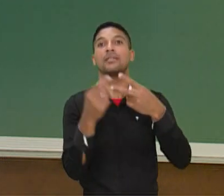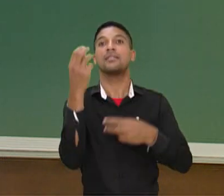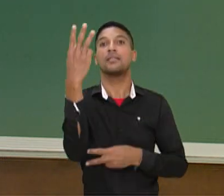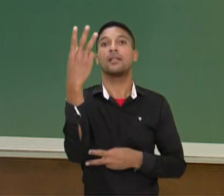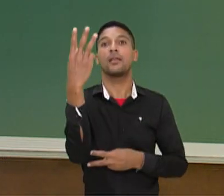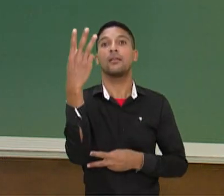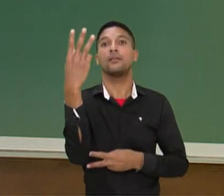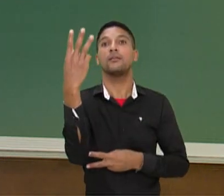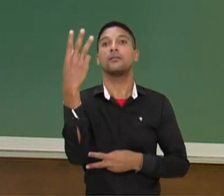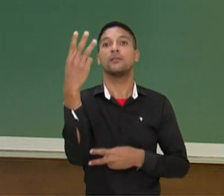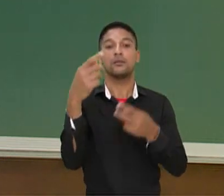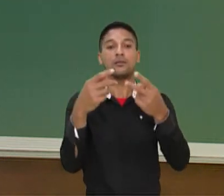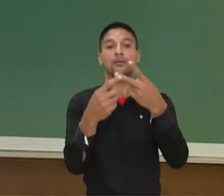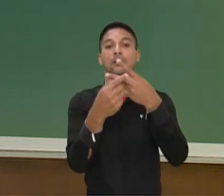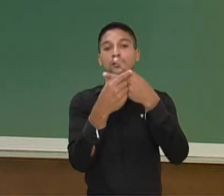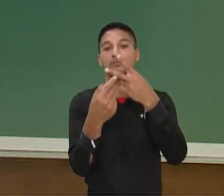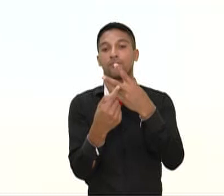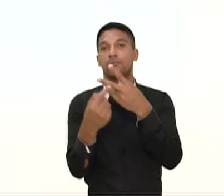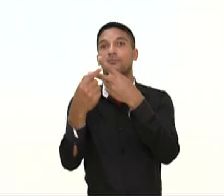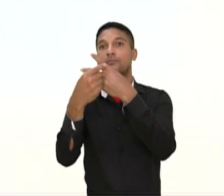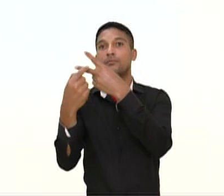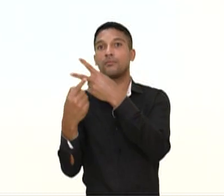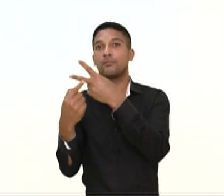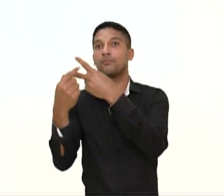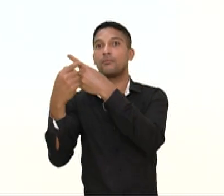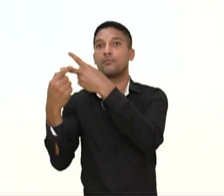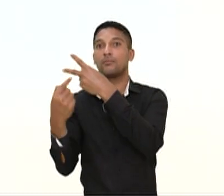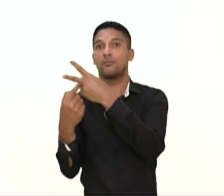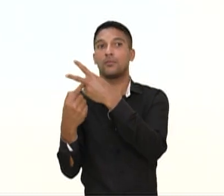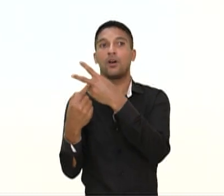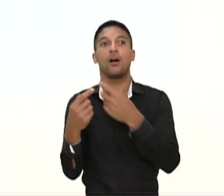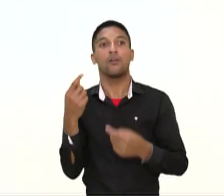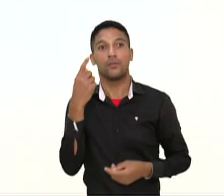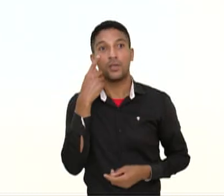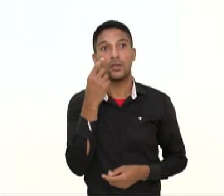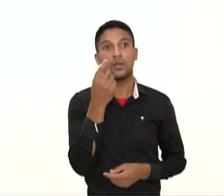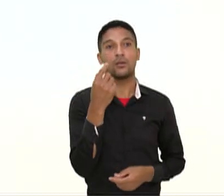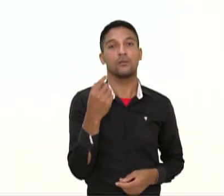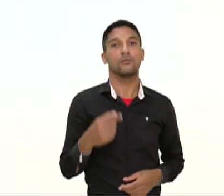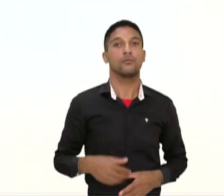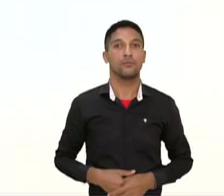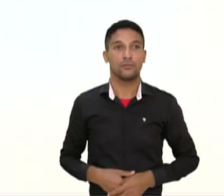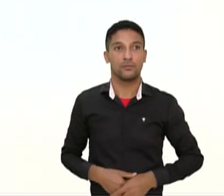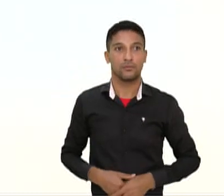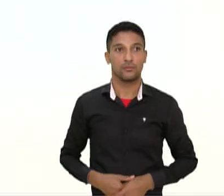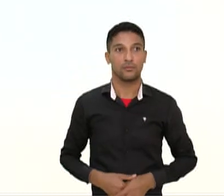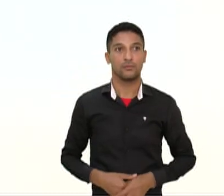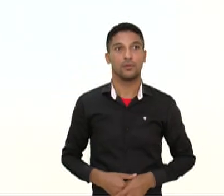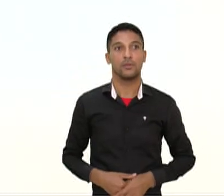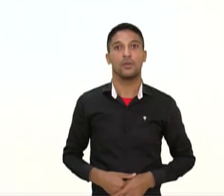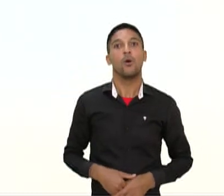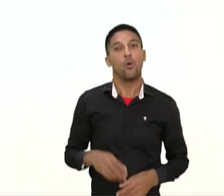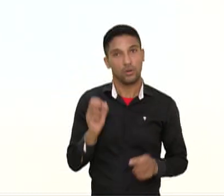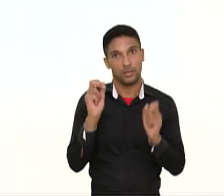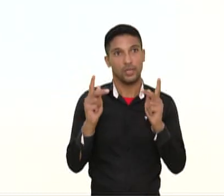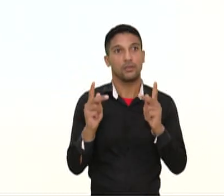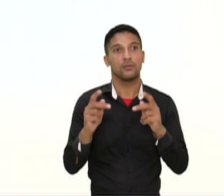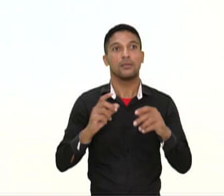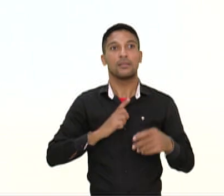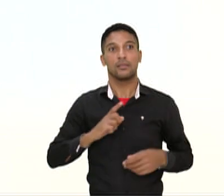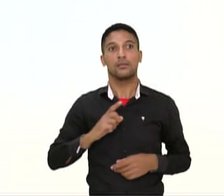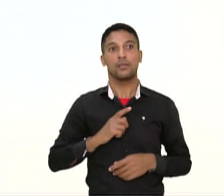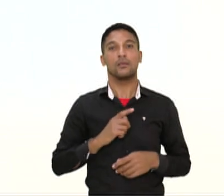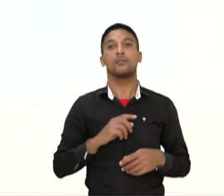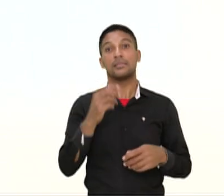que faltam. Vamos ler a figura. 1, 2, 3, 4, 5, 6. Beleza, tem 6 lados. É um